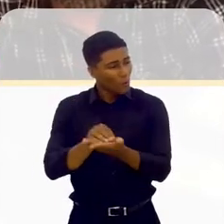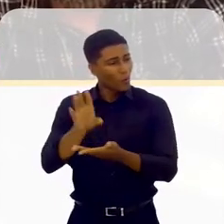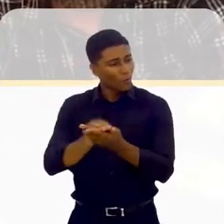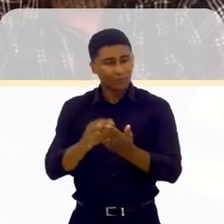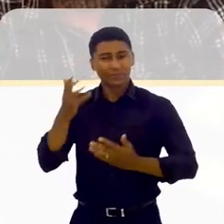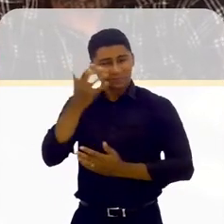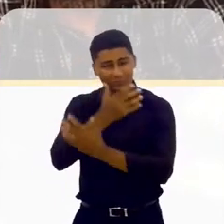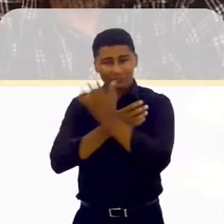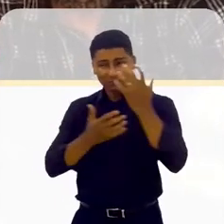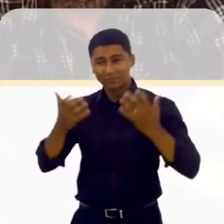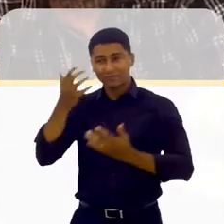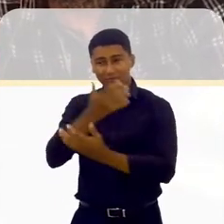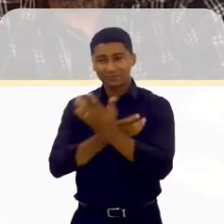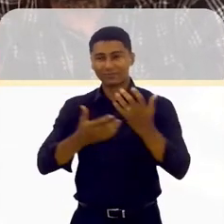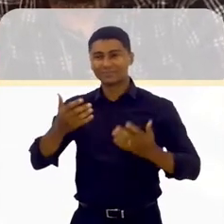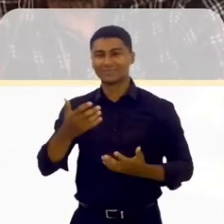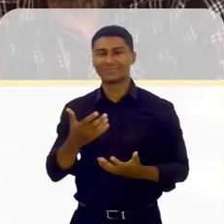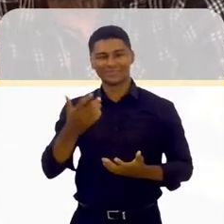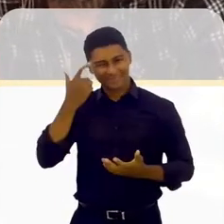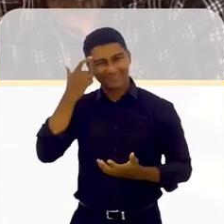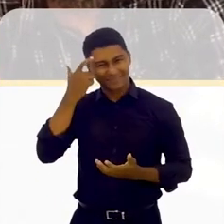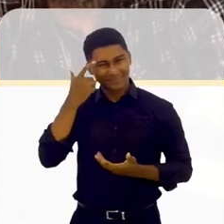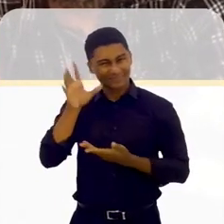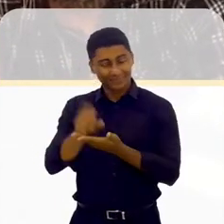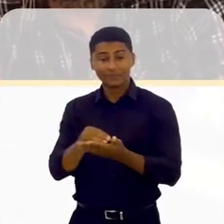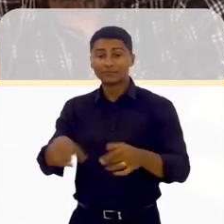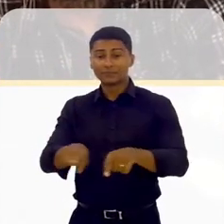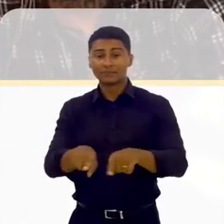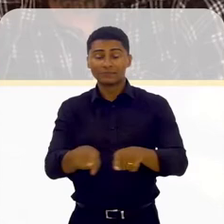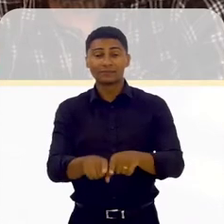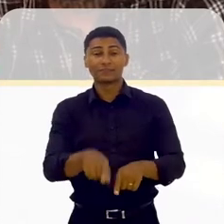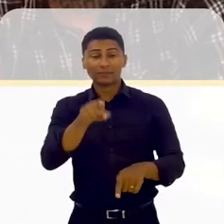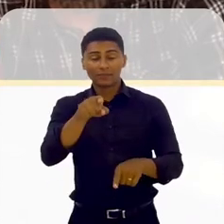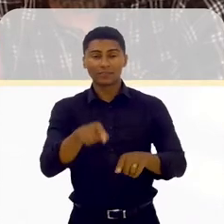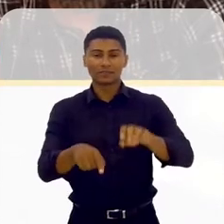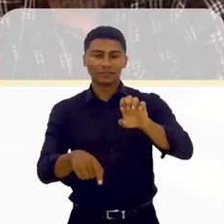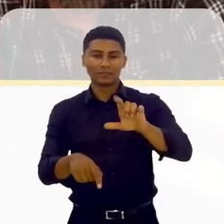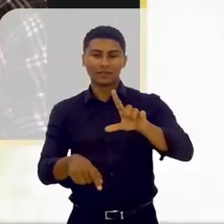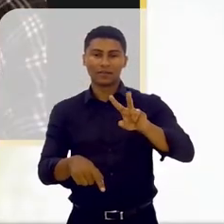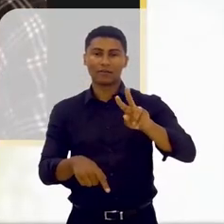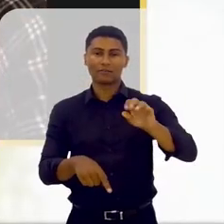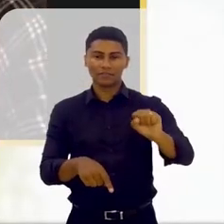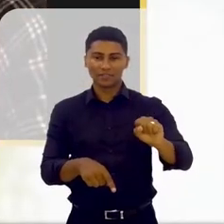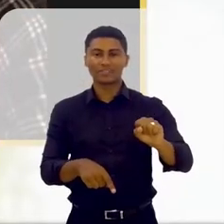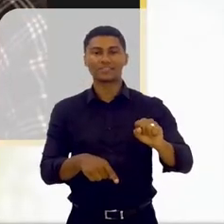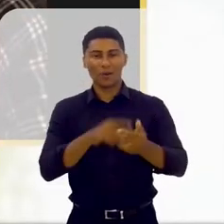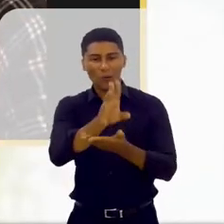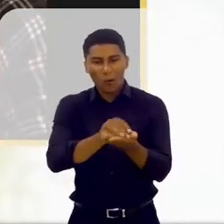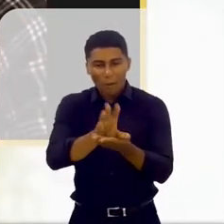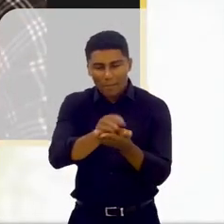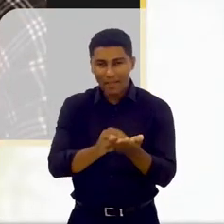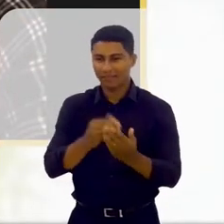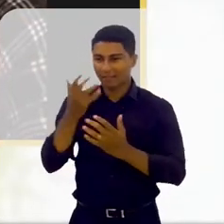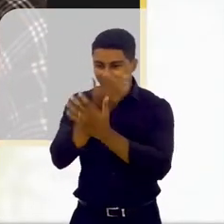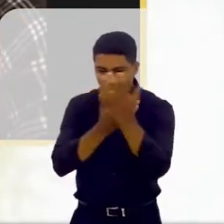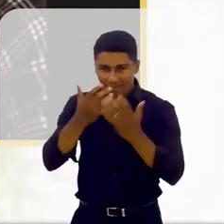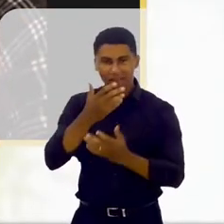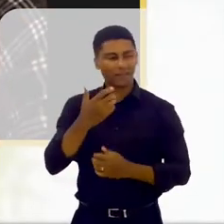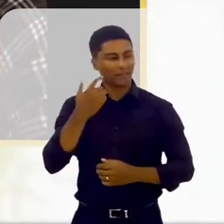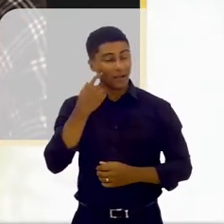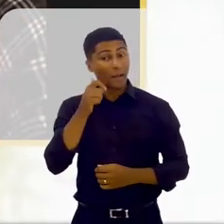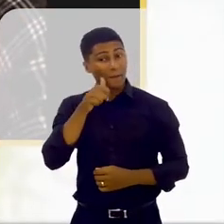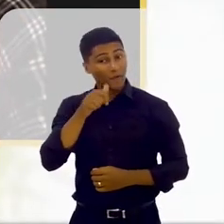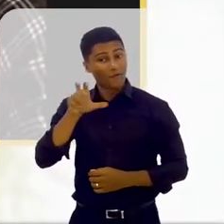ficava fazendo, ah, o baby me leva. E você ficava imitando o Elvis assim. Era, sabe? Era